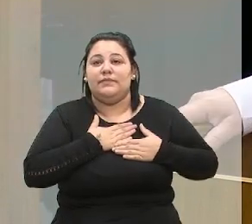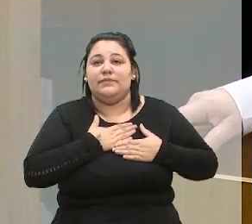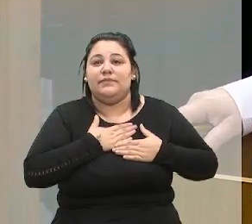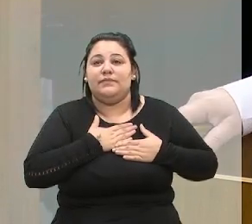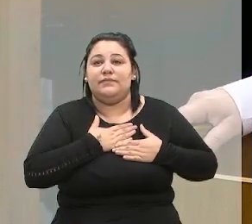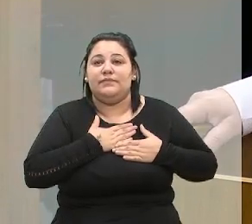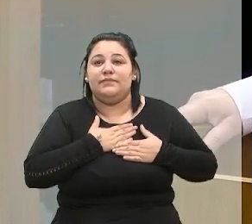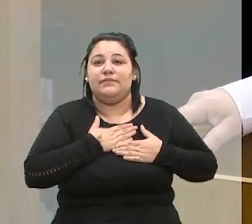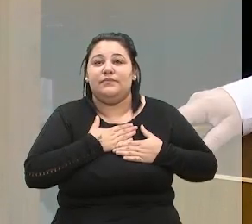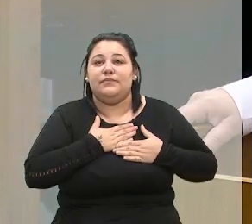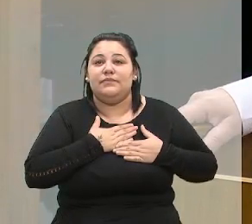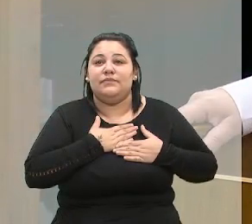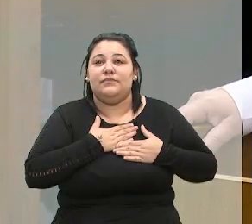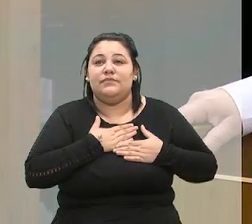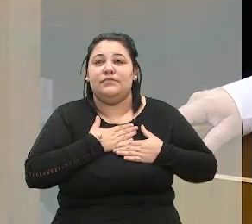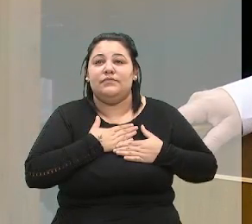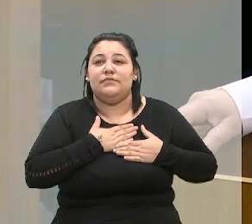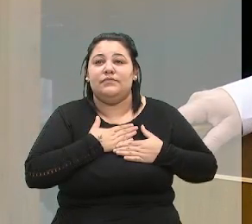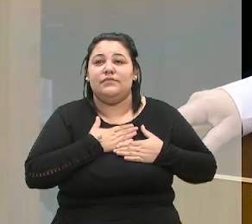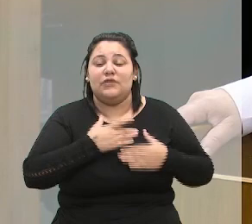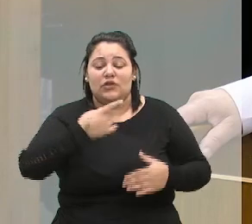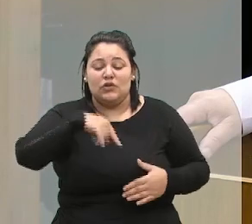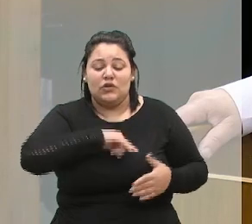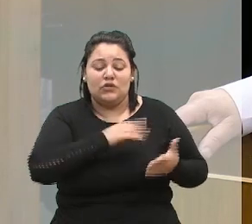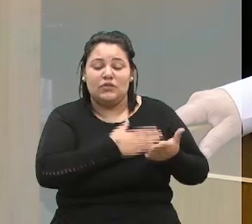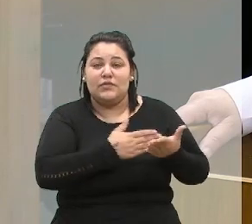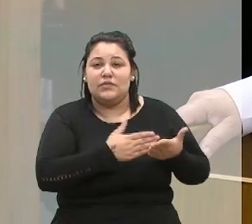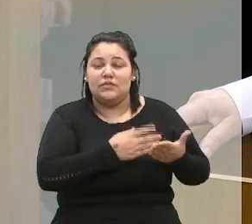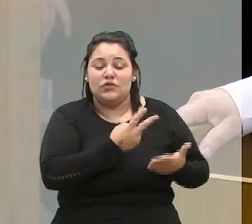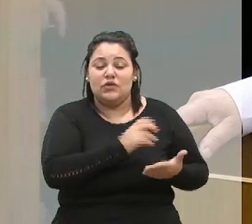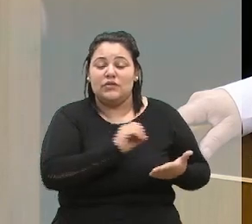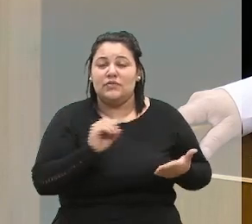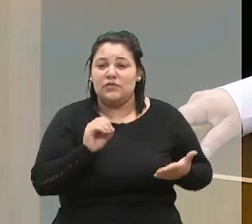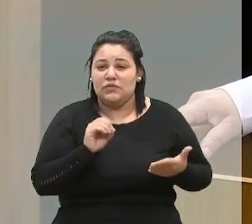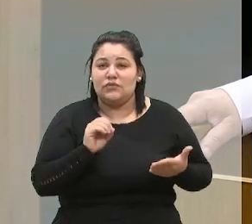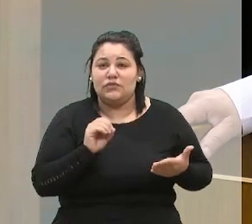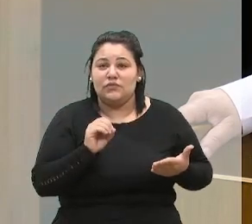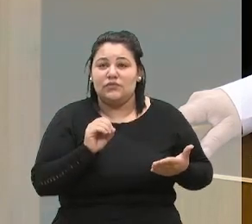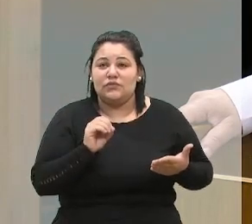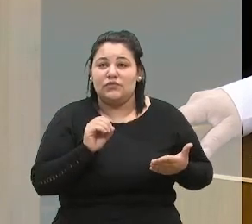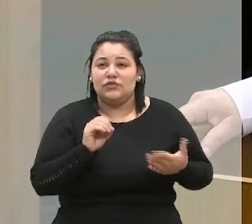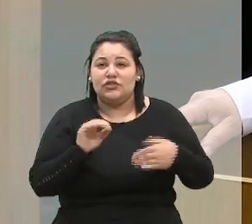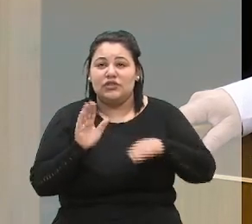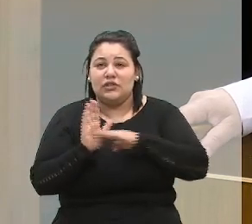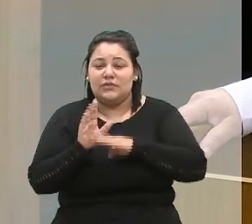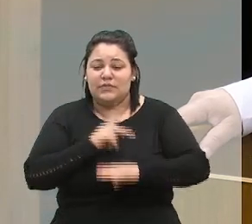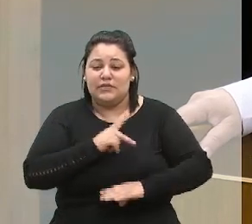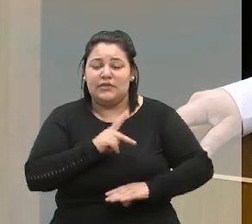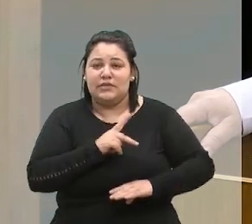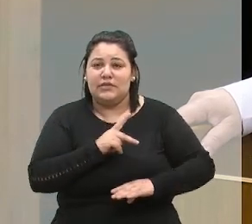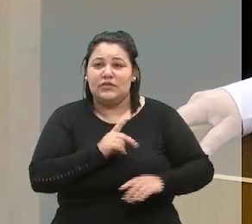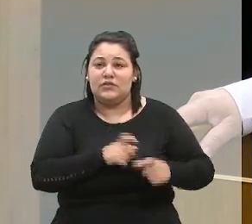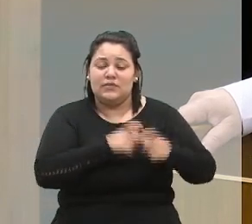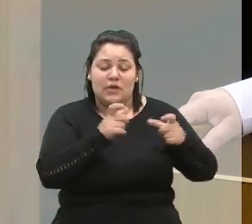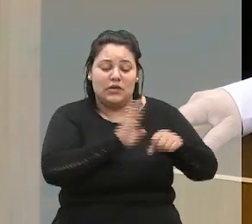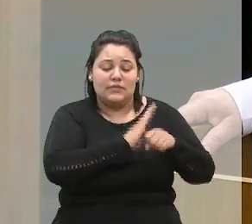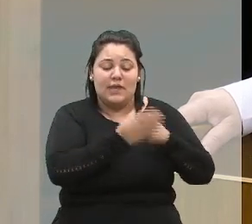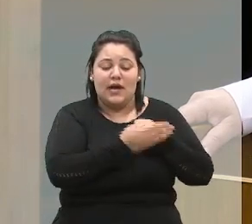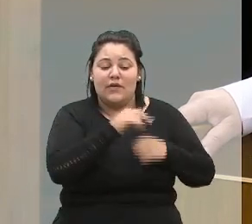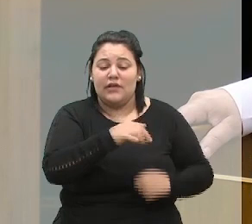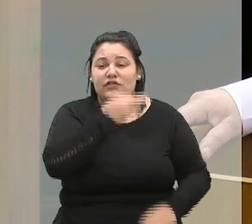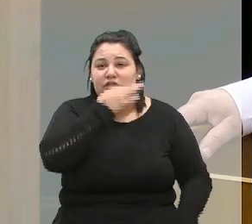Nós que iniciamos em 2000, chegamos à presidência de um dos maiores bairros de Caxias do